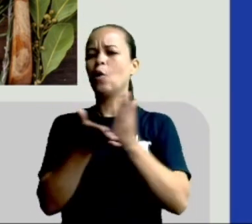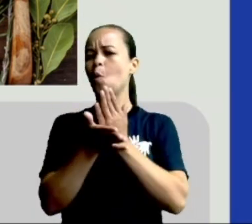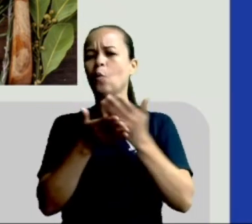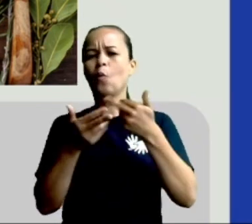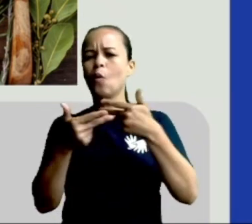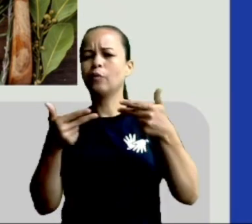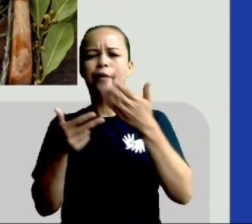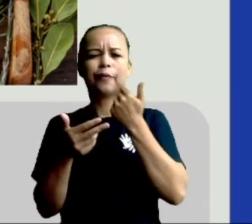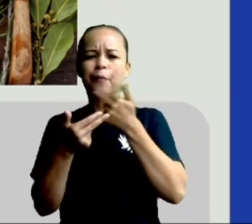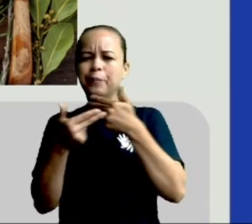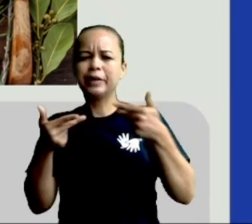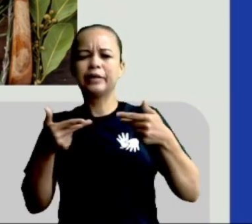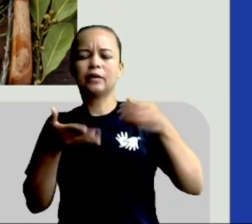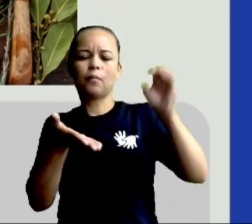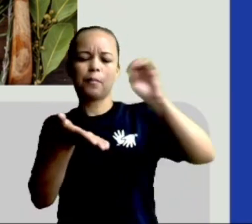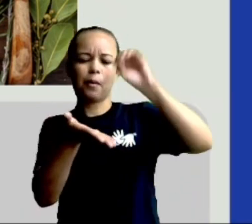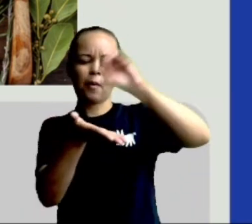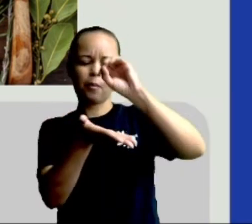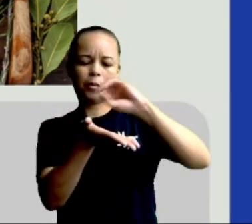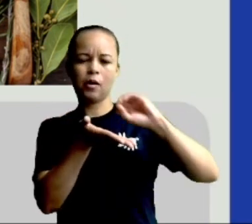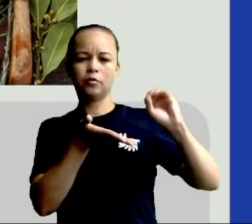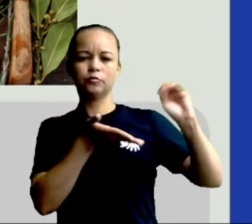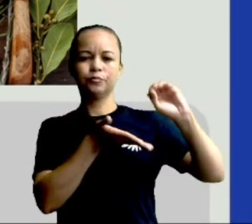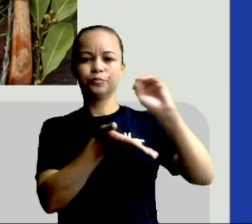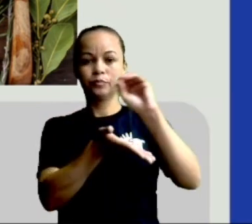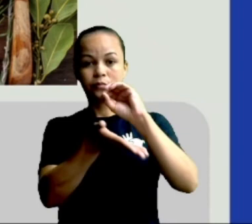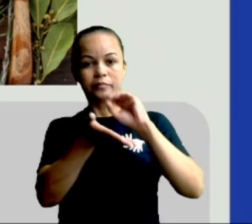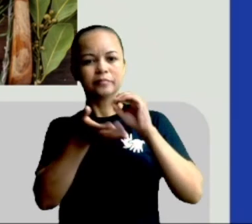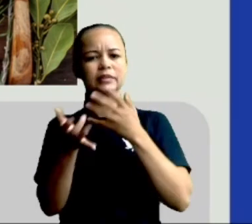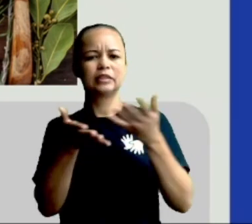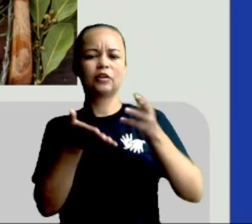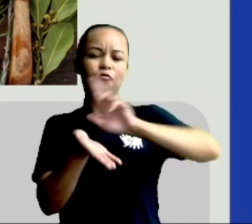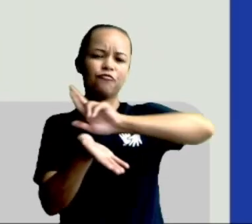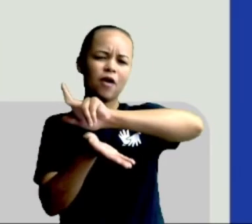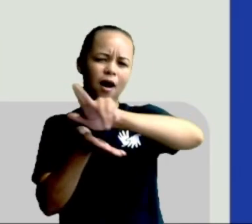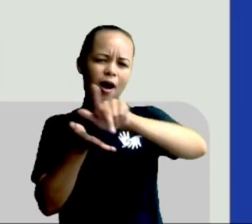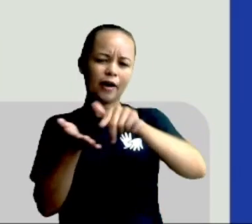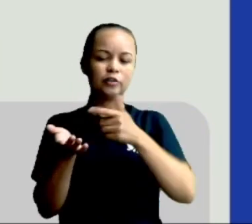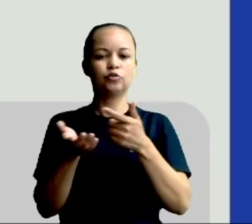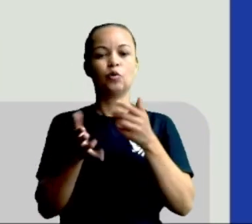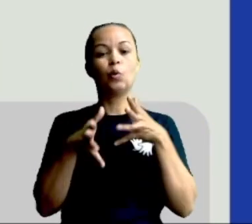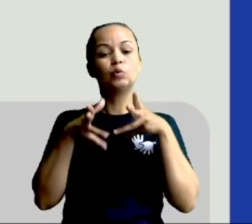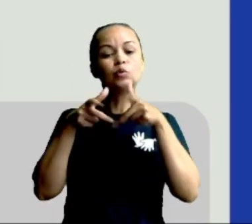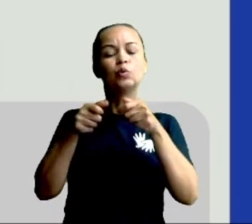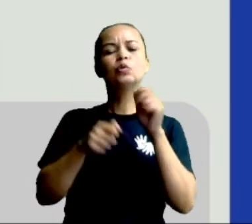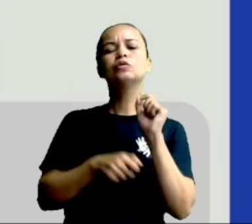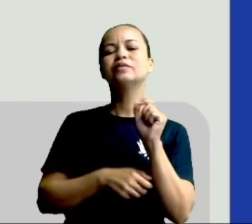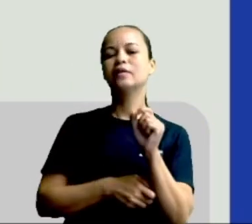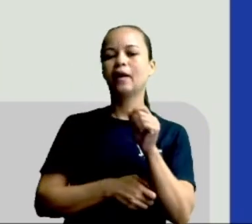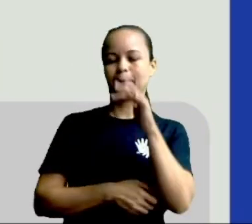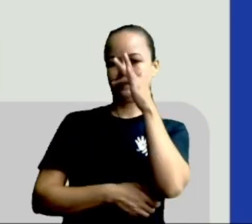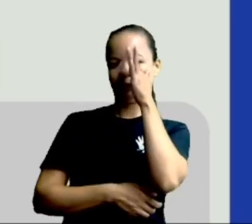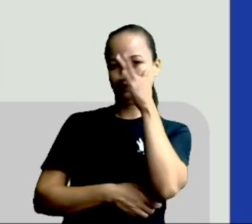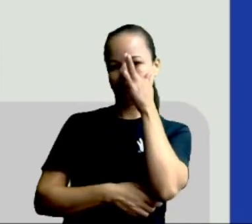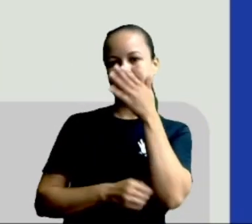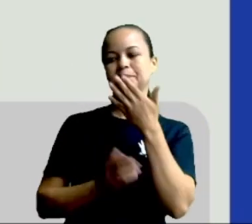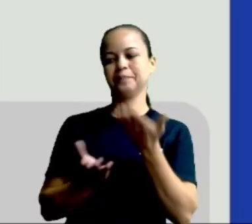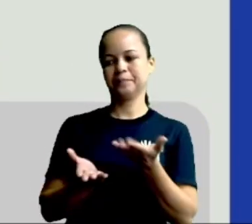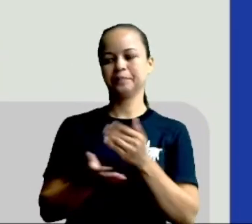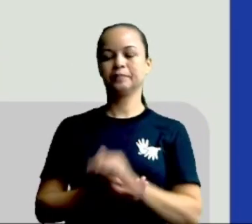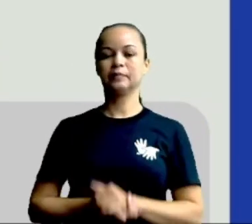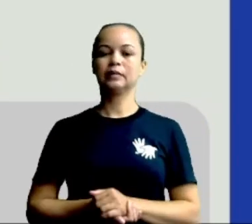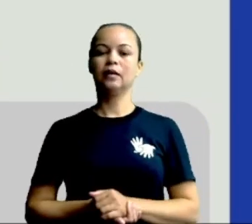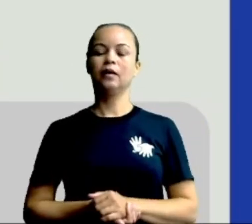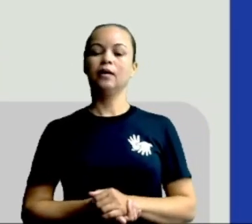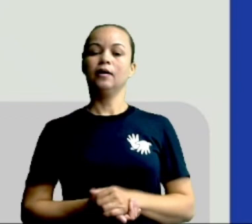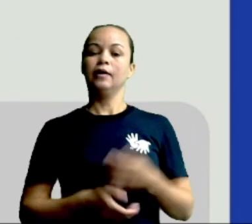faz na cozinha ali, utiliza os temperos. Tudo isso vem das plantas. E não só isso,